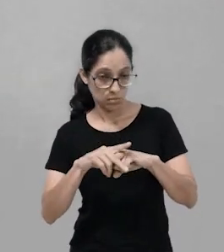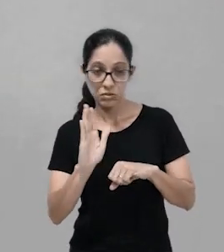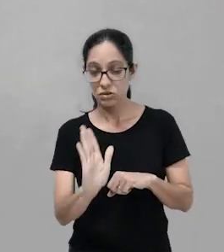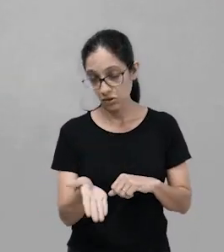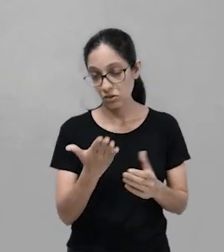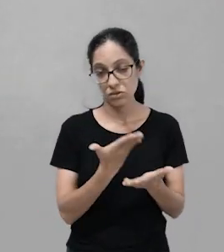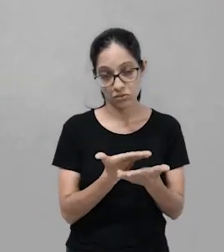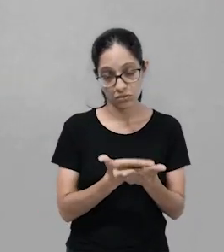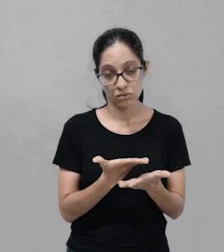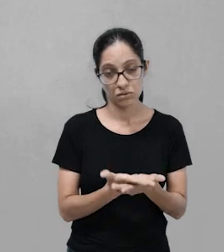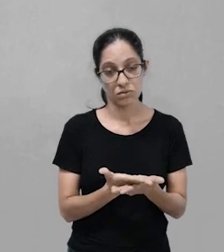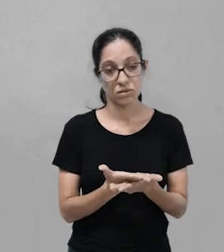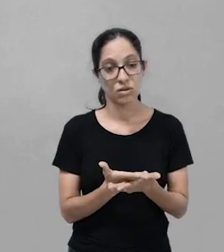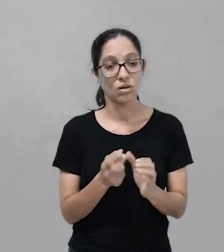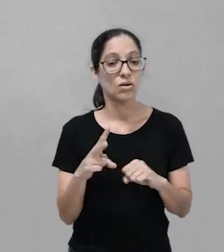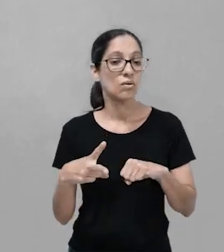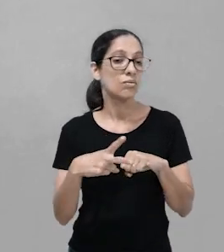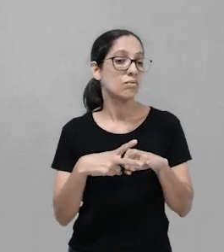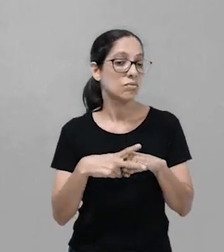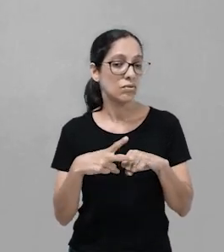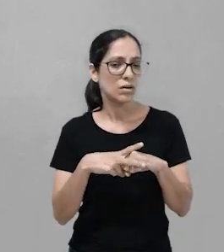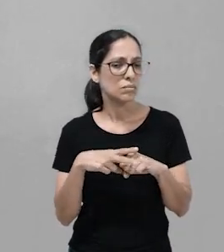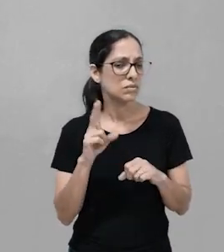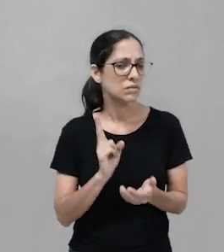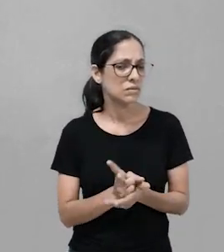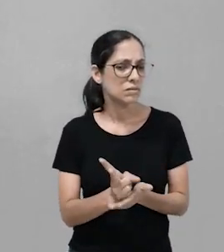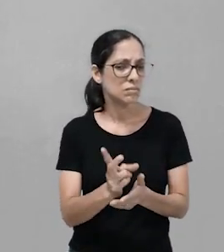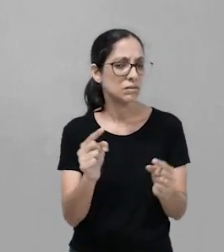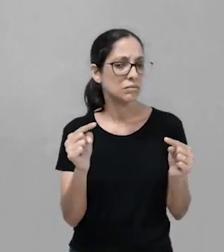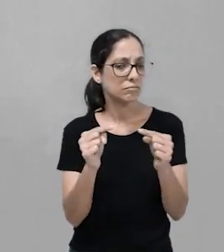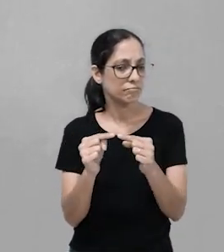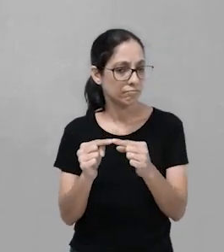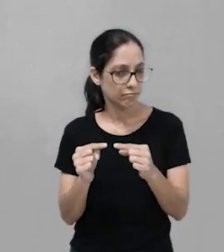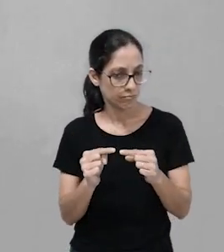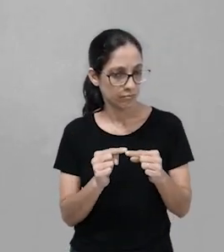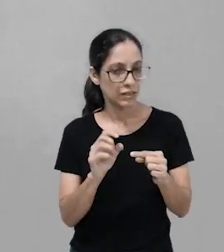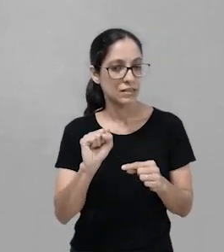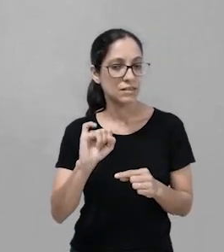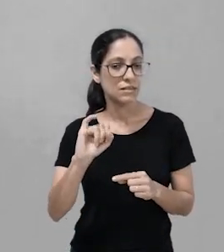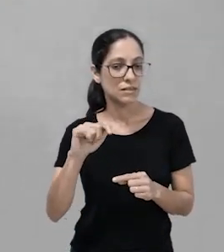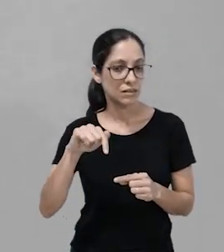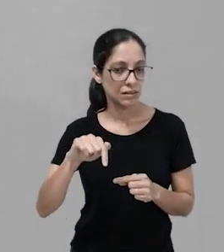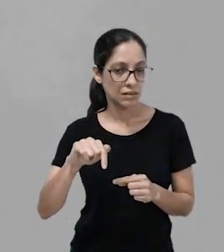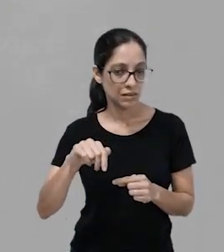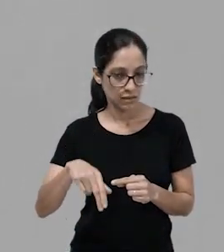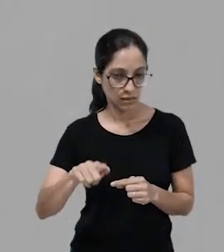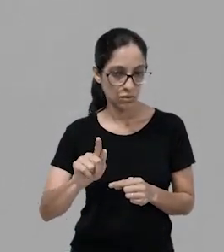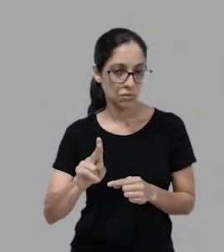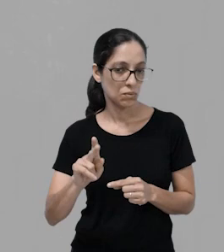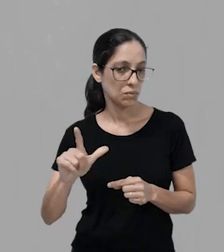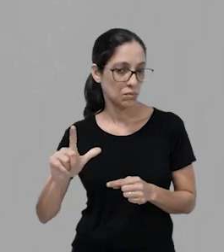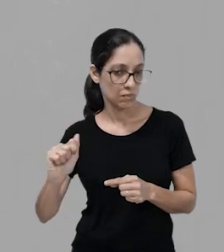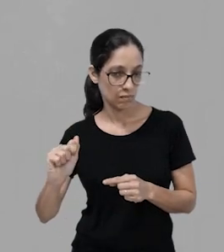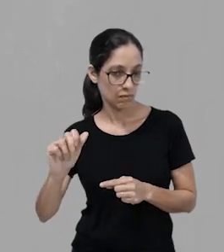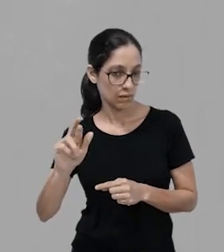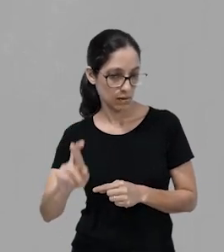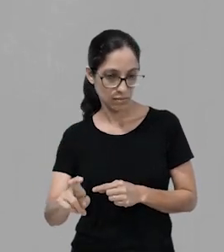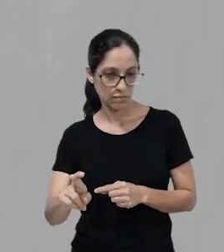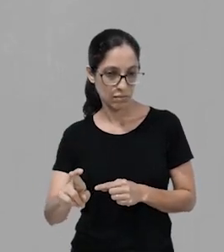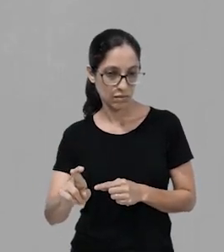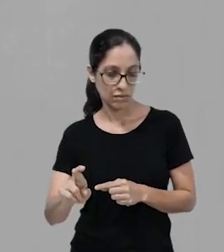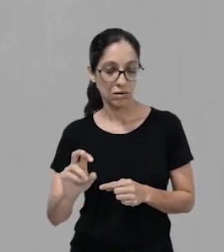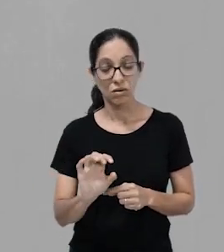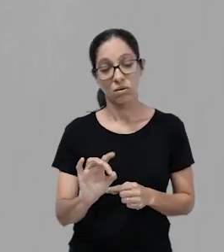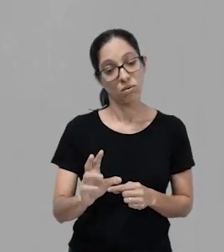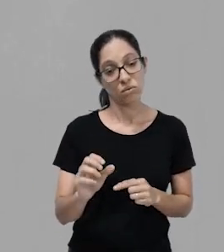anteriormente, os compostos, o verbo sempre é concordado no singular, tá bom? A não ser quando você tem as especificações do